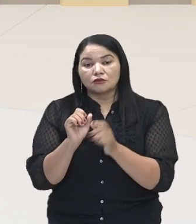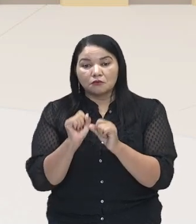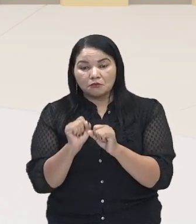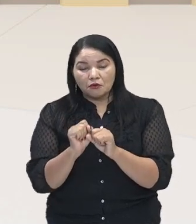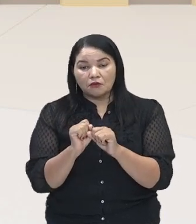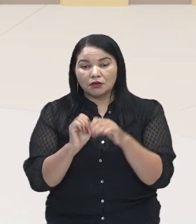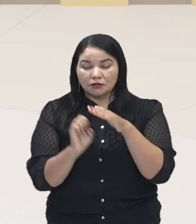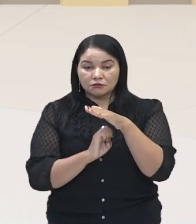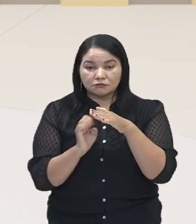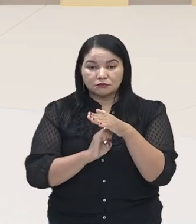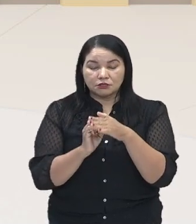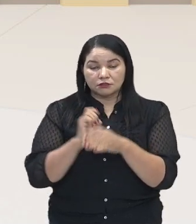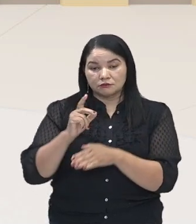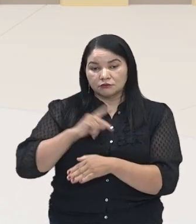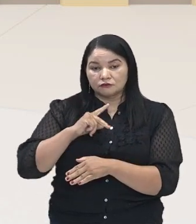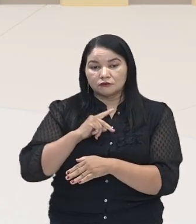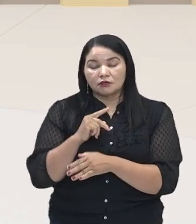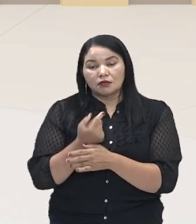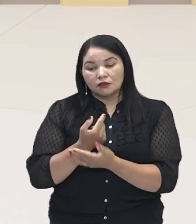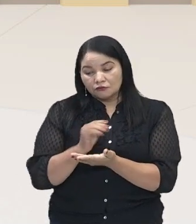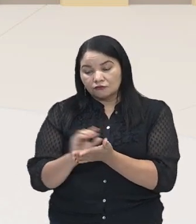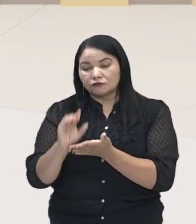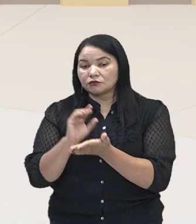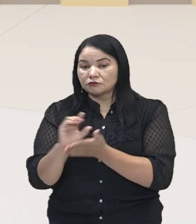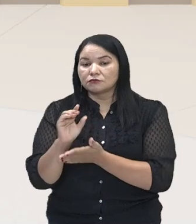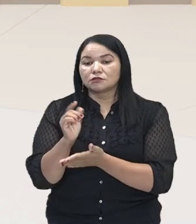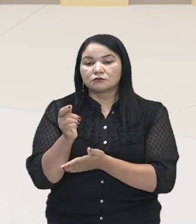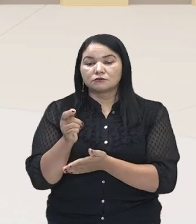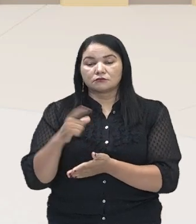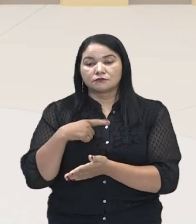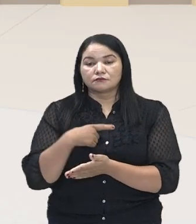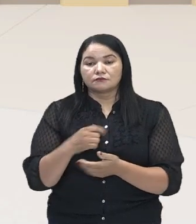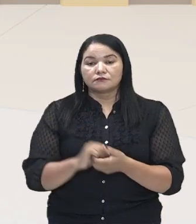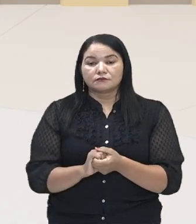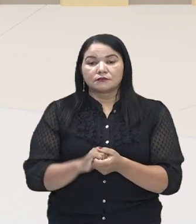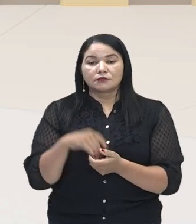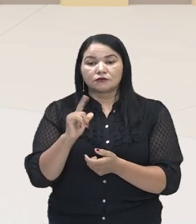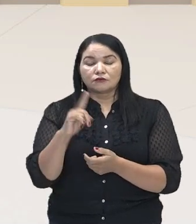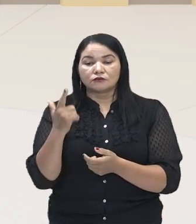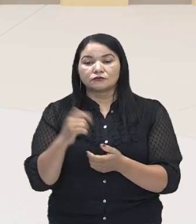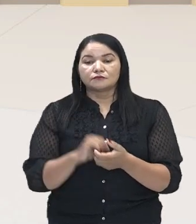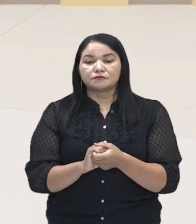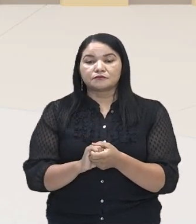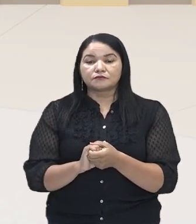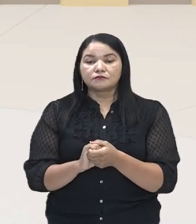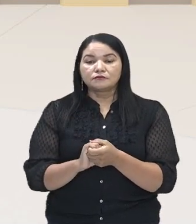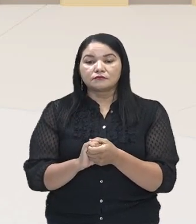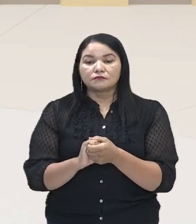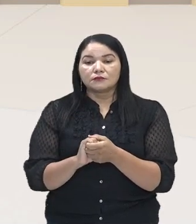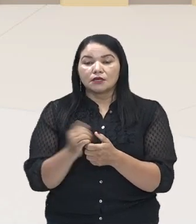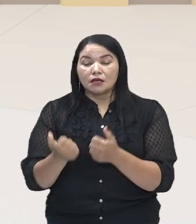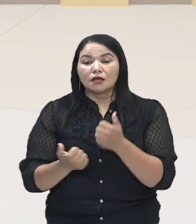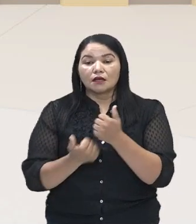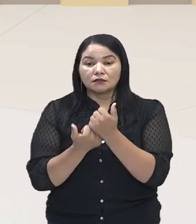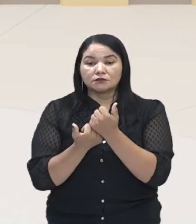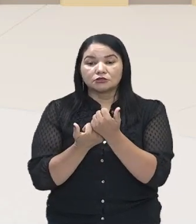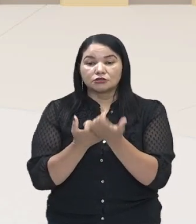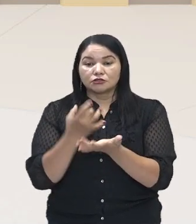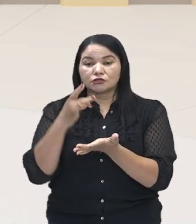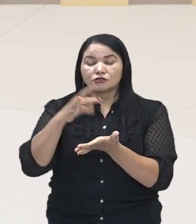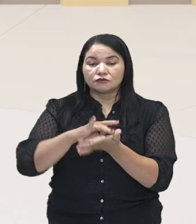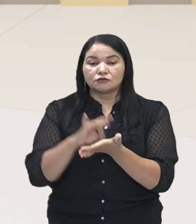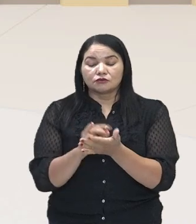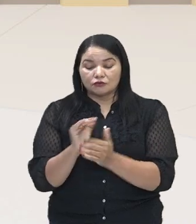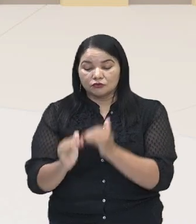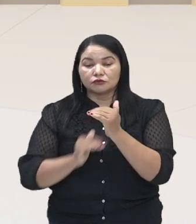também. Tá? Continuando, nós temos assistência oficial ao desenvolvimento,